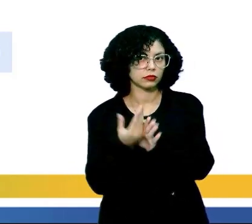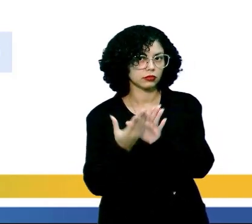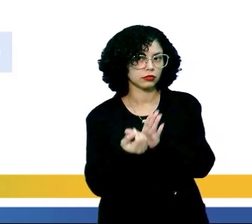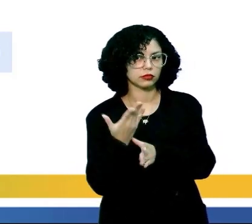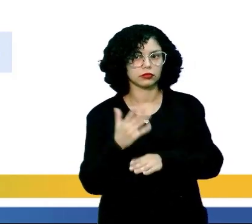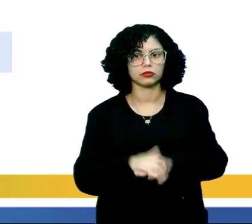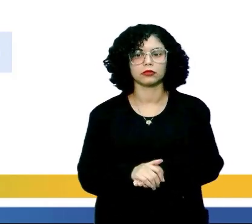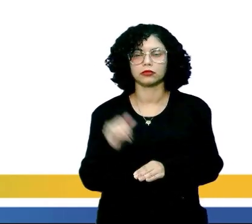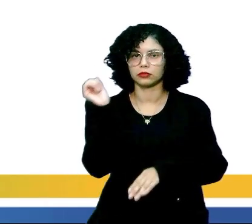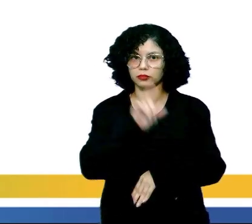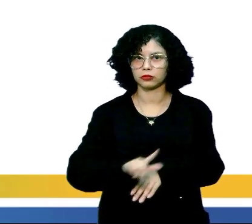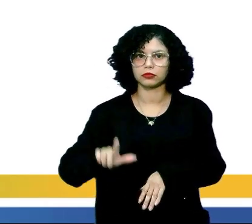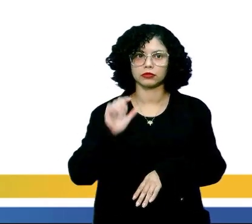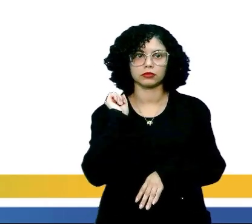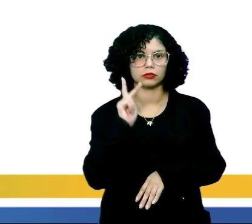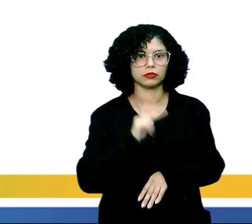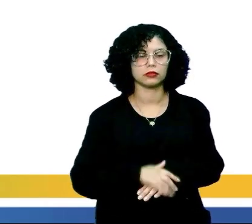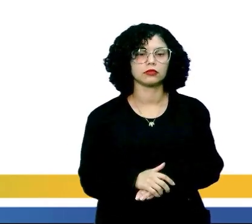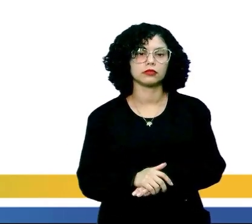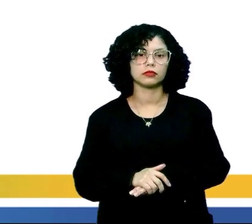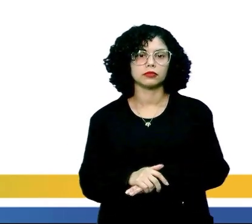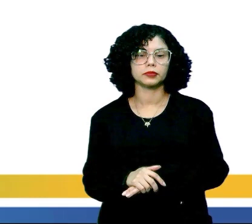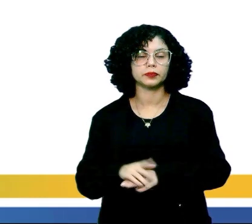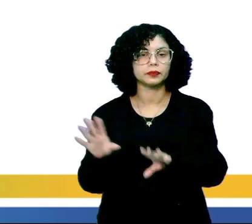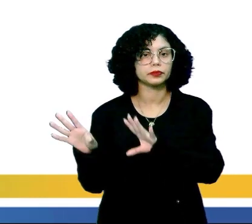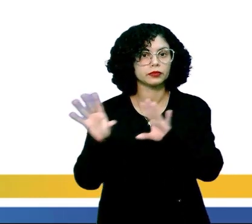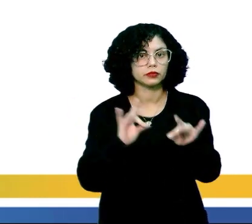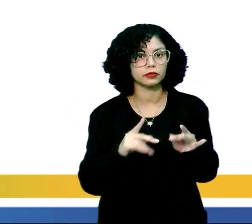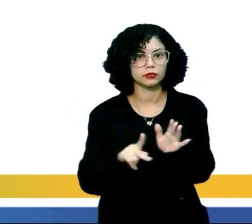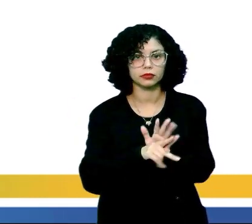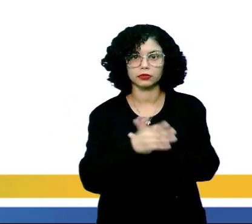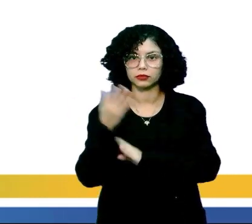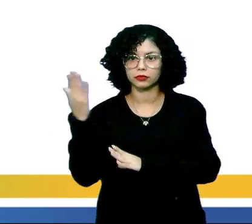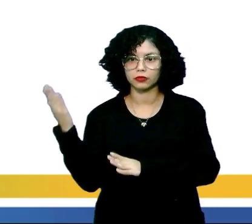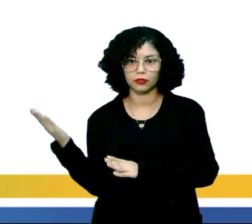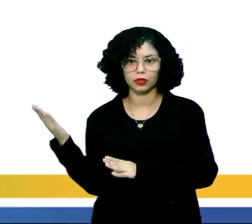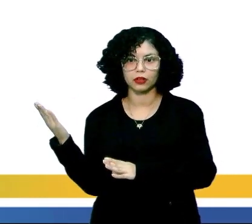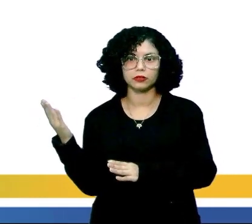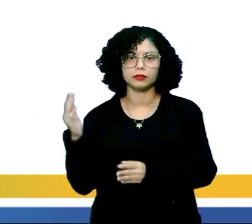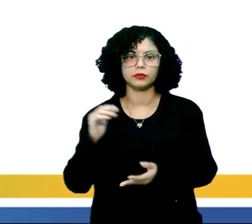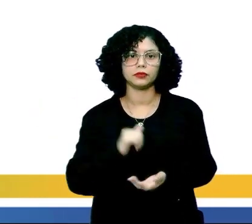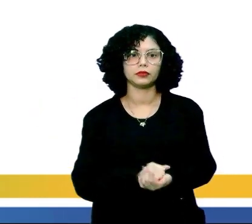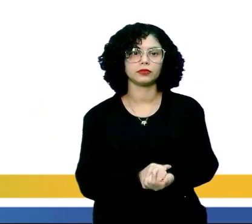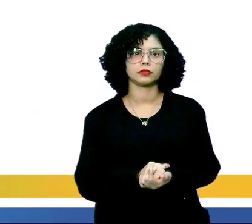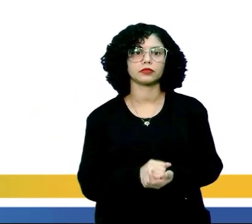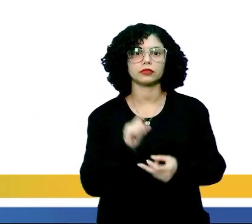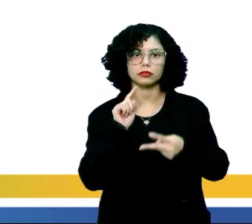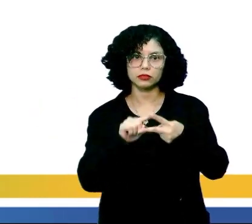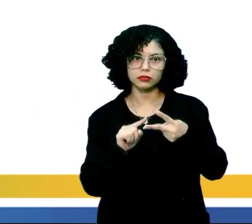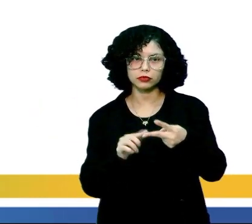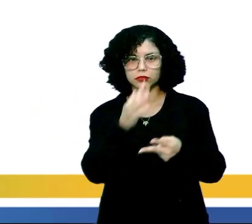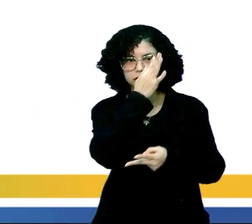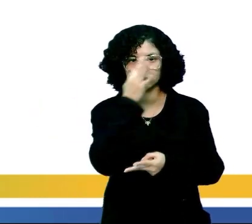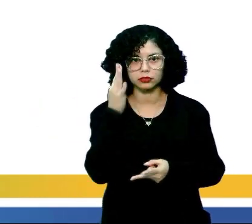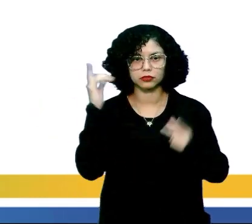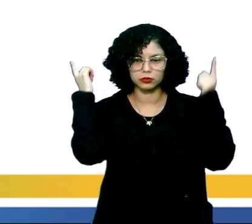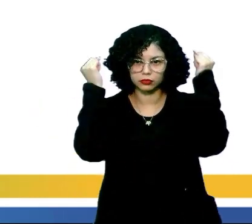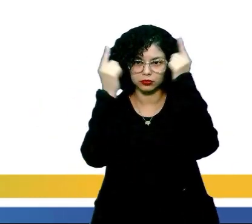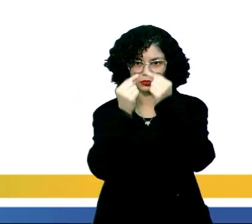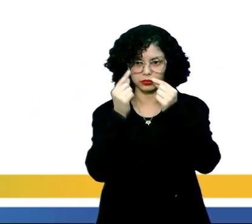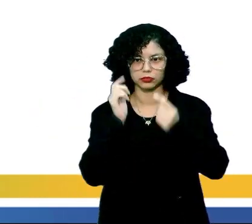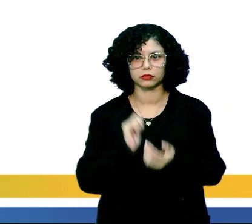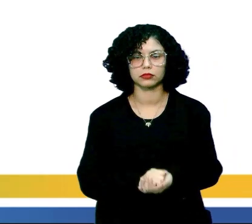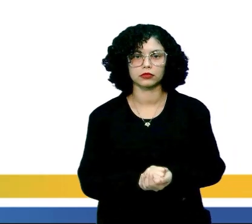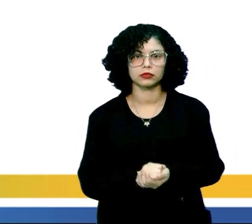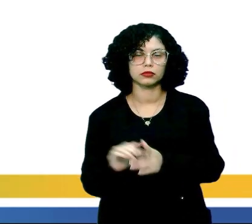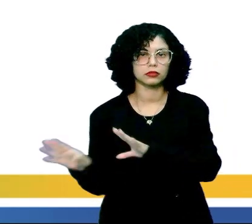produção literária, tá? E aí eu trouxe para vocês dois filósofos